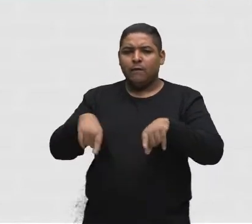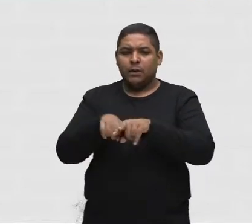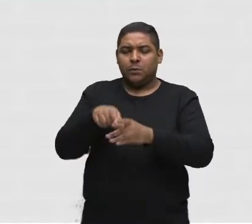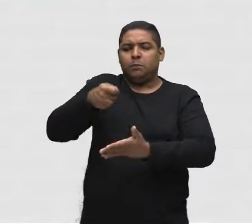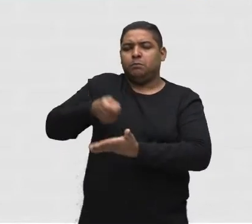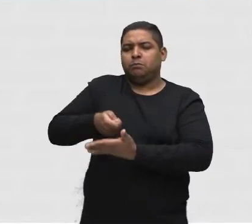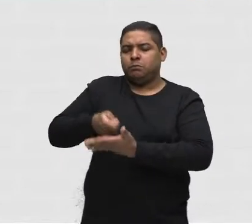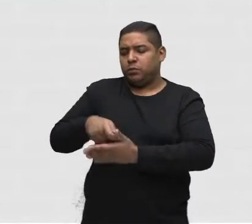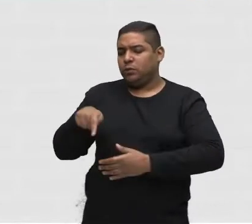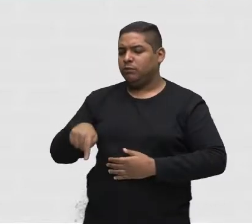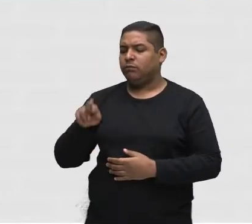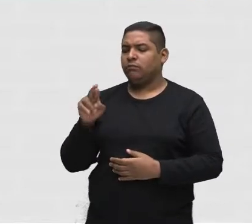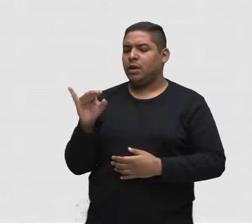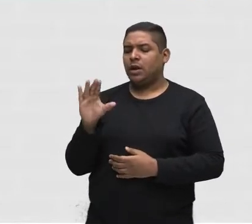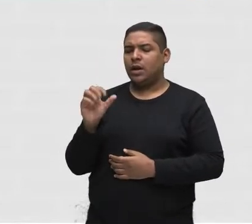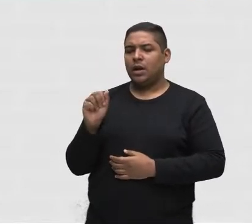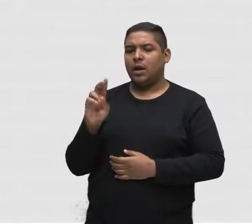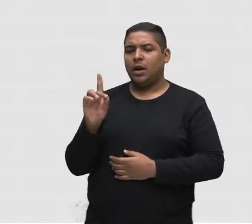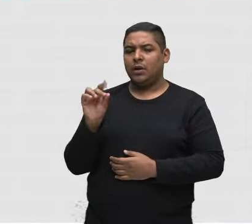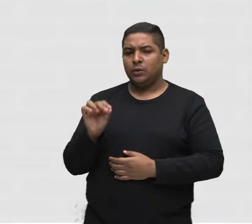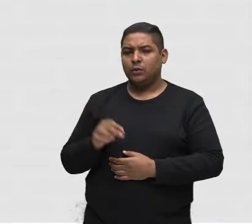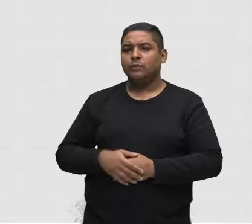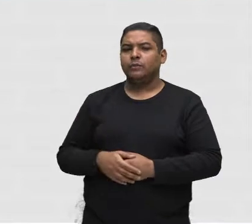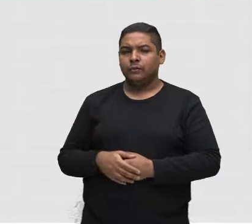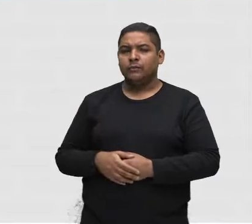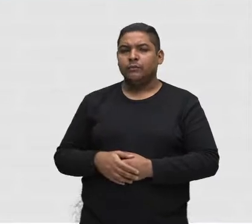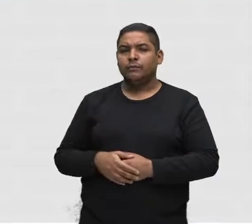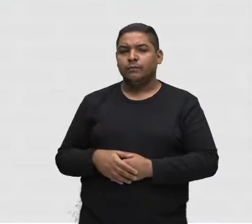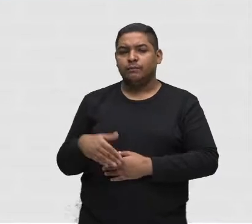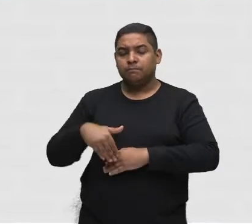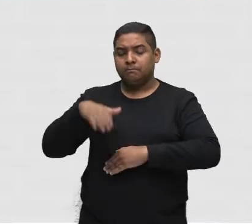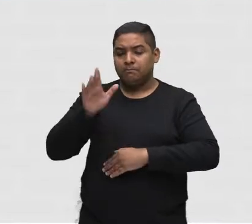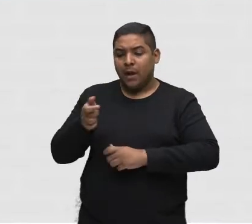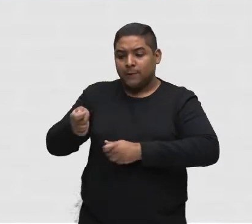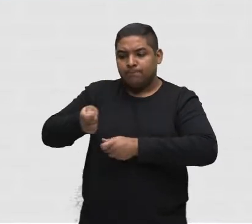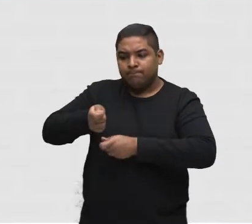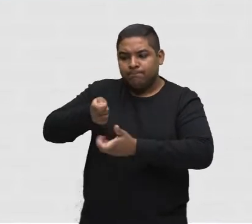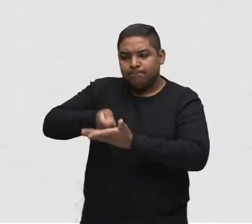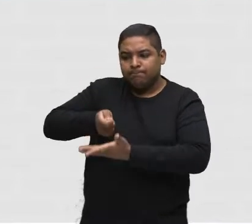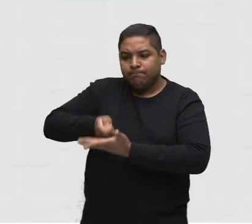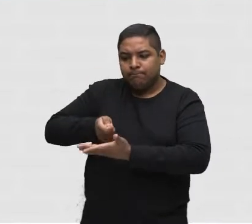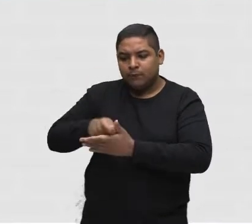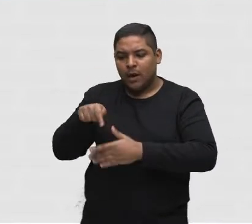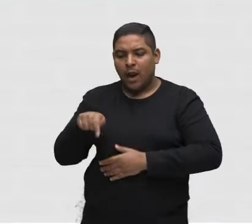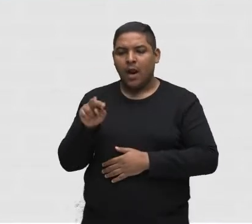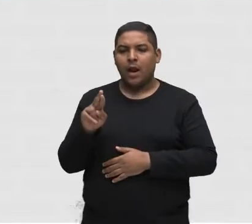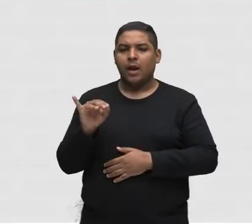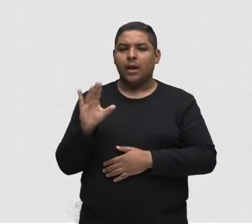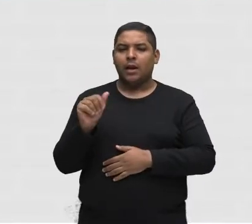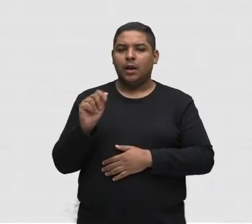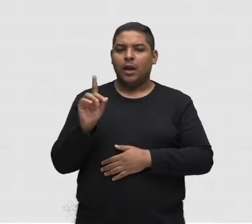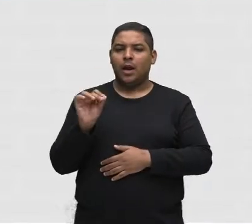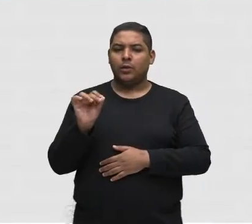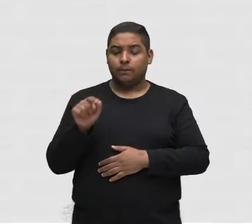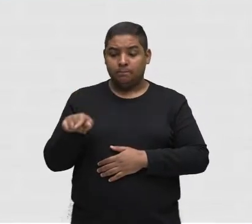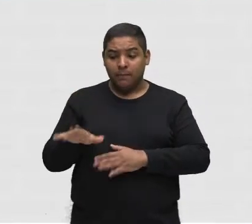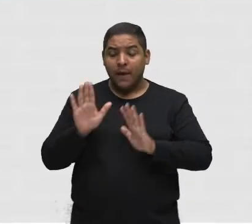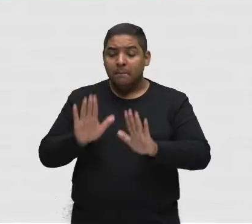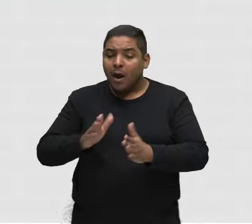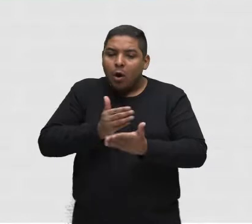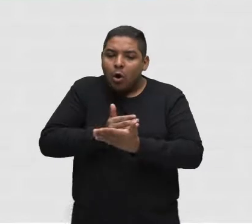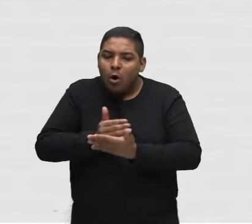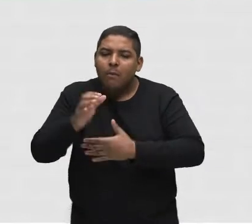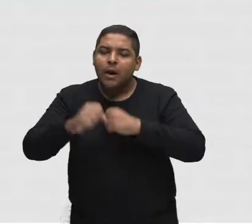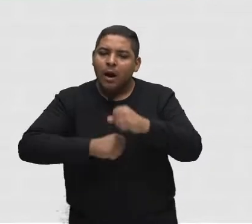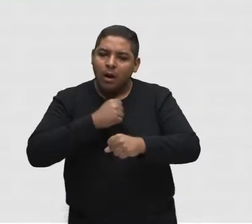com o Ricardo, né? Ela sempre puxava um pouquinho mais do Ricardo. Ao iniciar o ano letivo, era